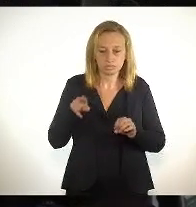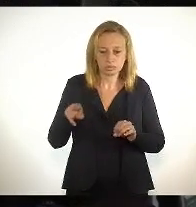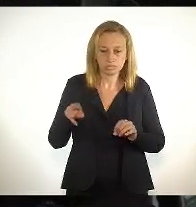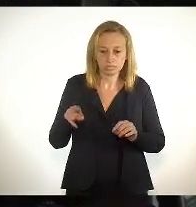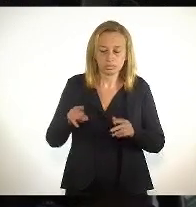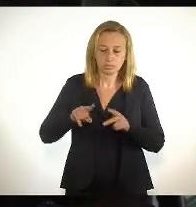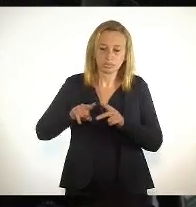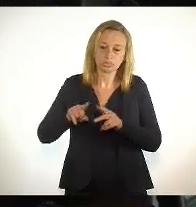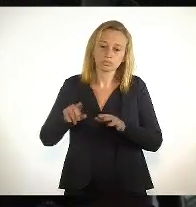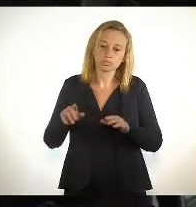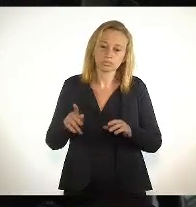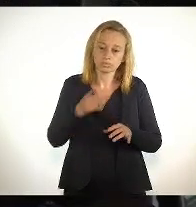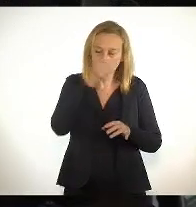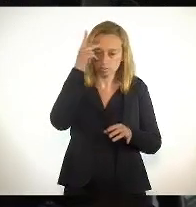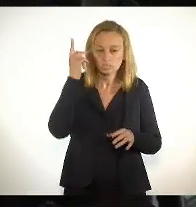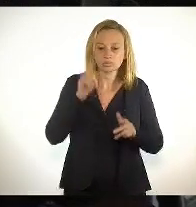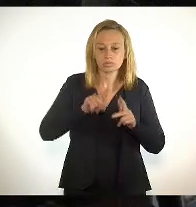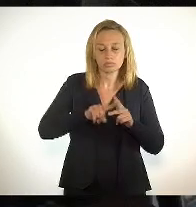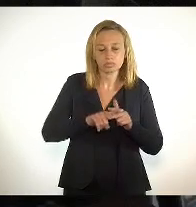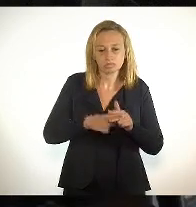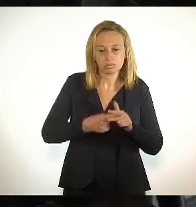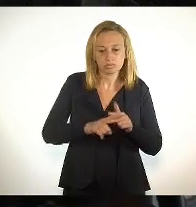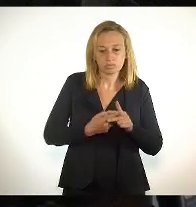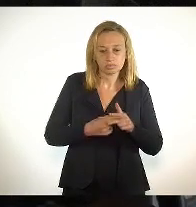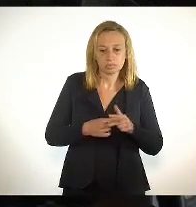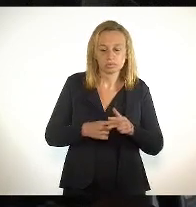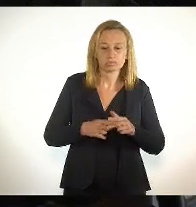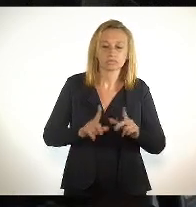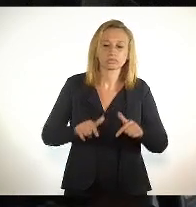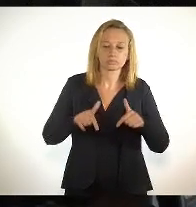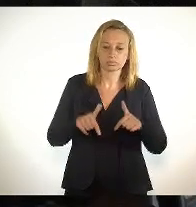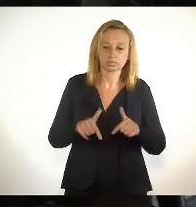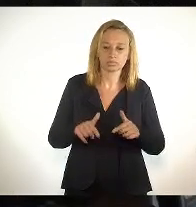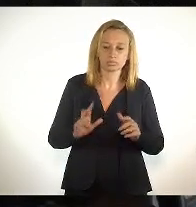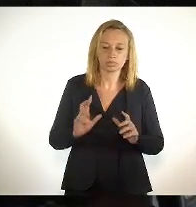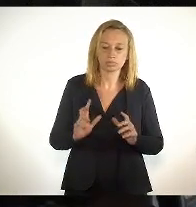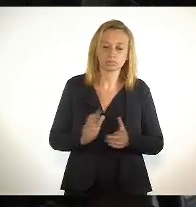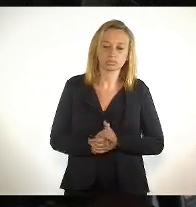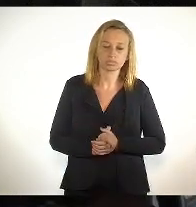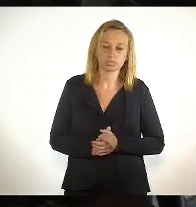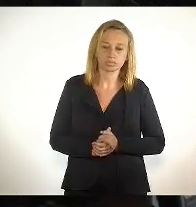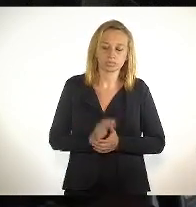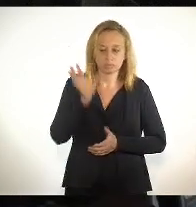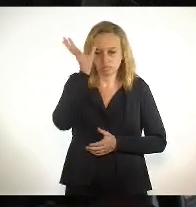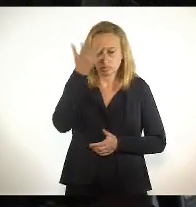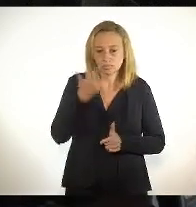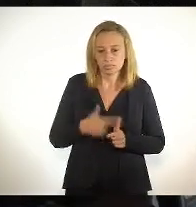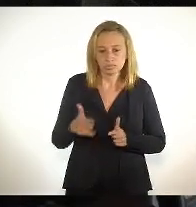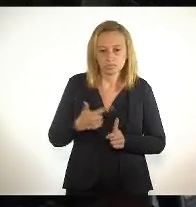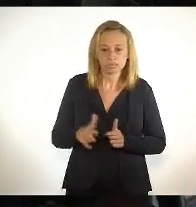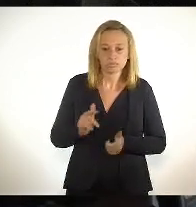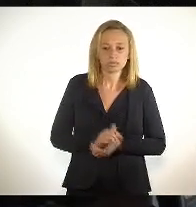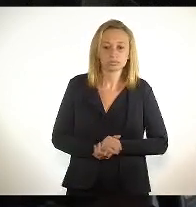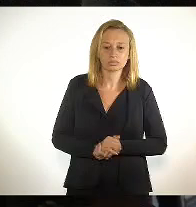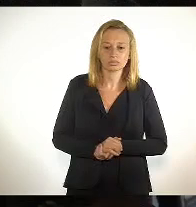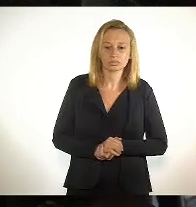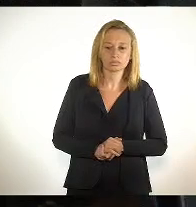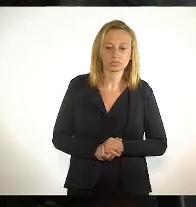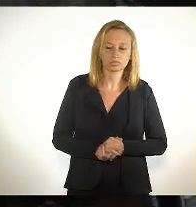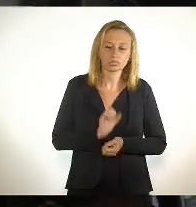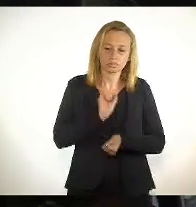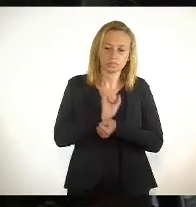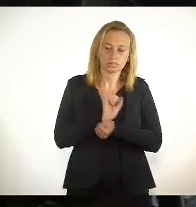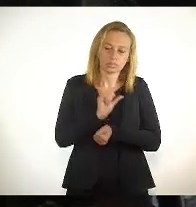essa questão, essa instabilidade na nossa linha. Então, eu solicito à deputada Renata Souza para aguardar um